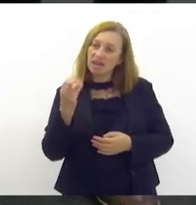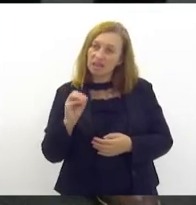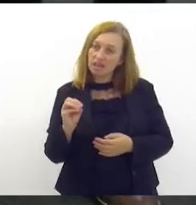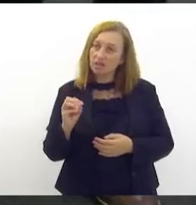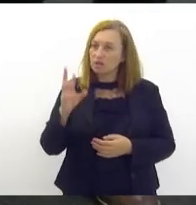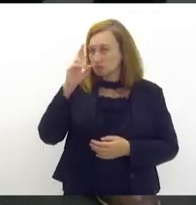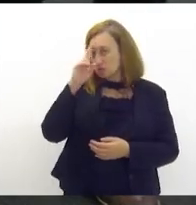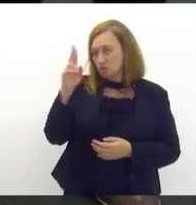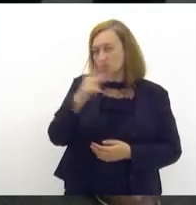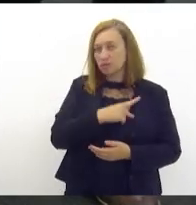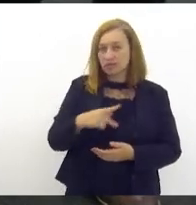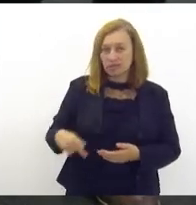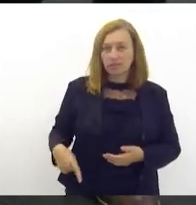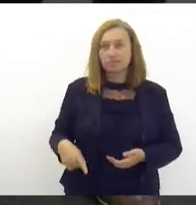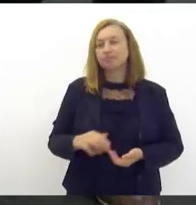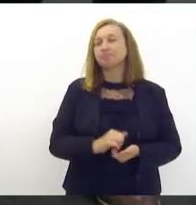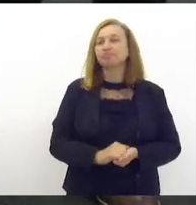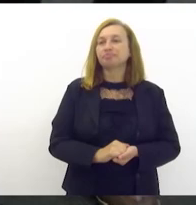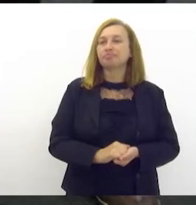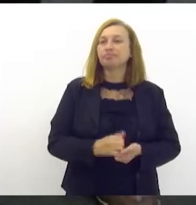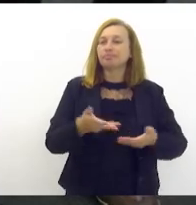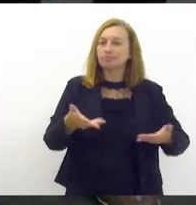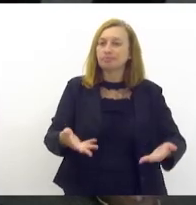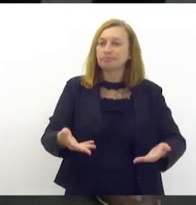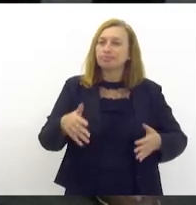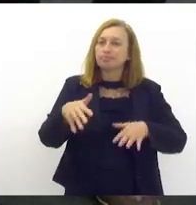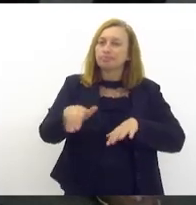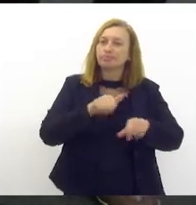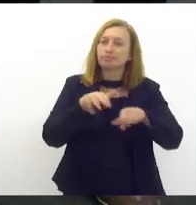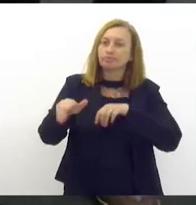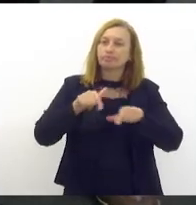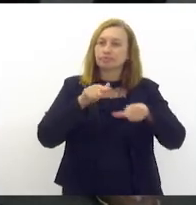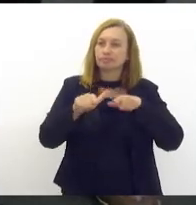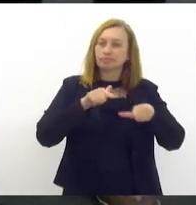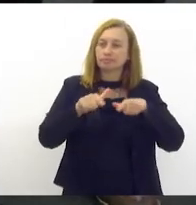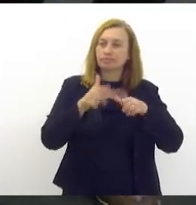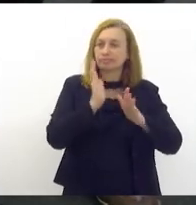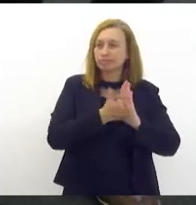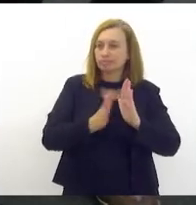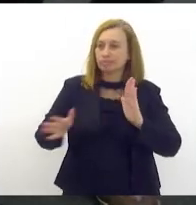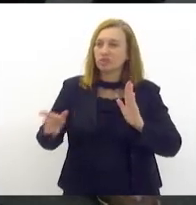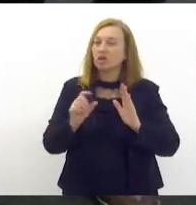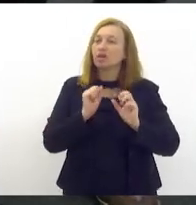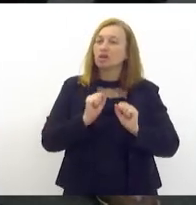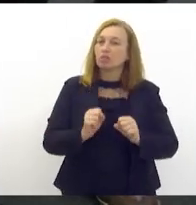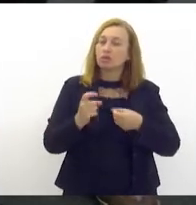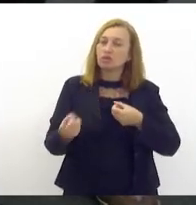Excelência, presidente, ou chamar os trabalhos à ordem para que eu possa